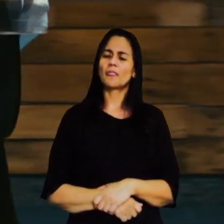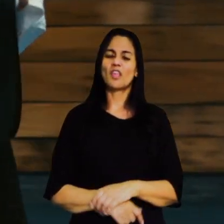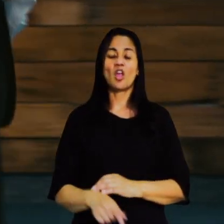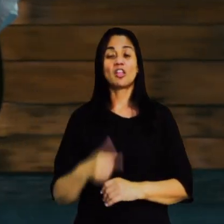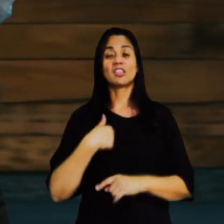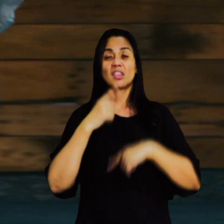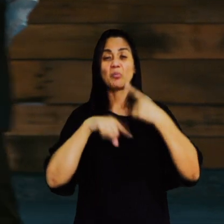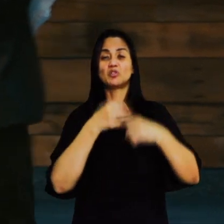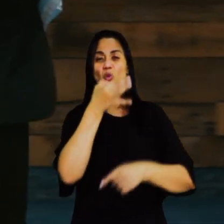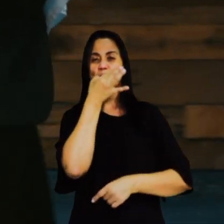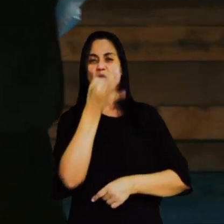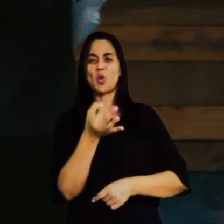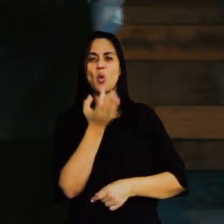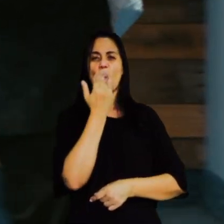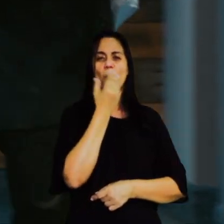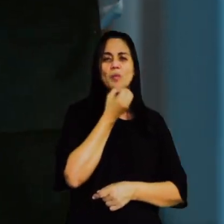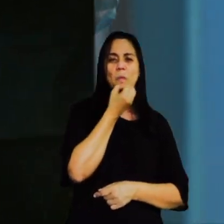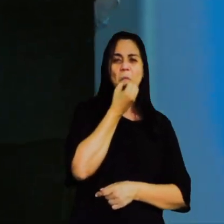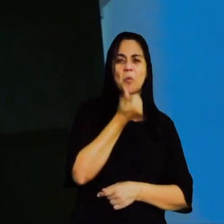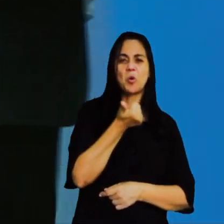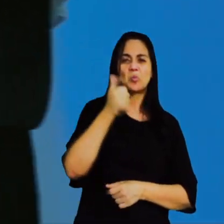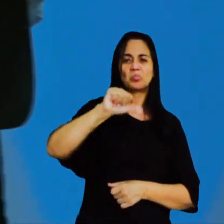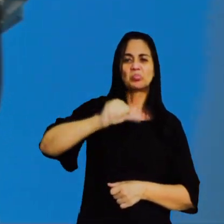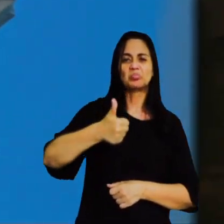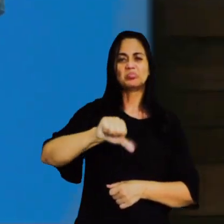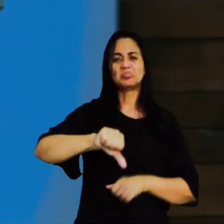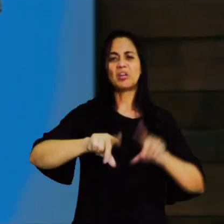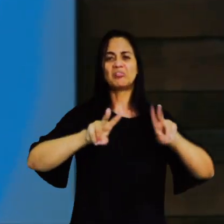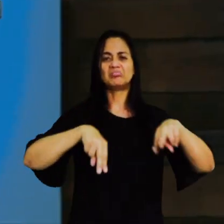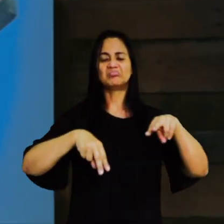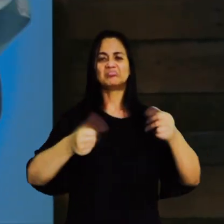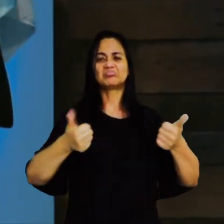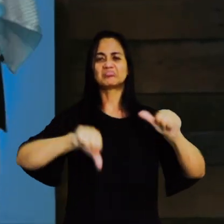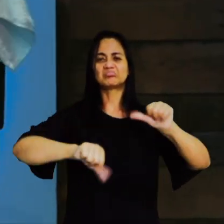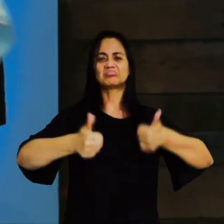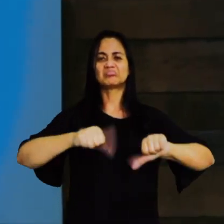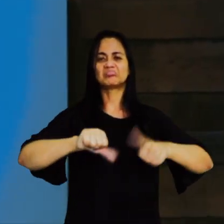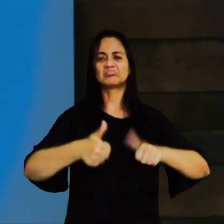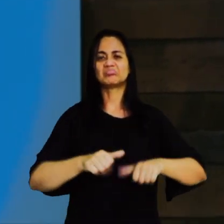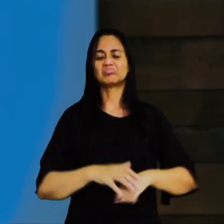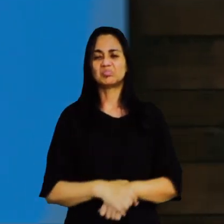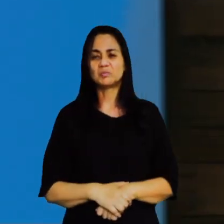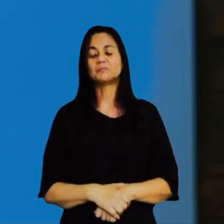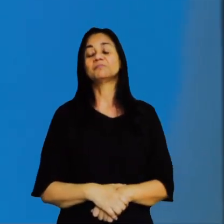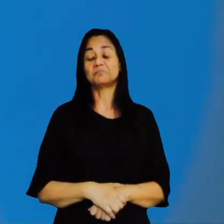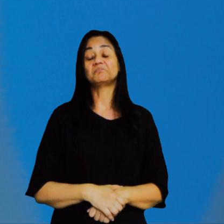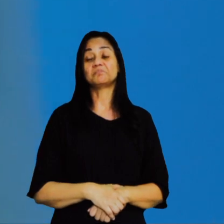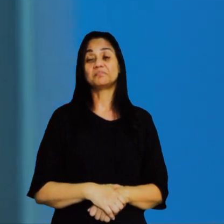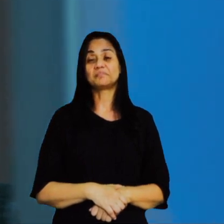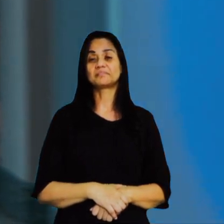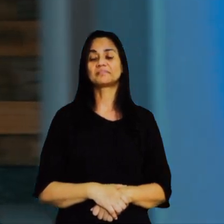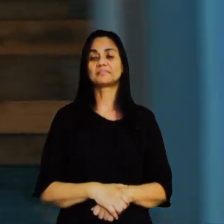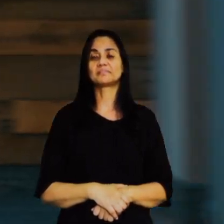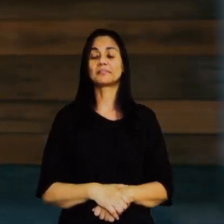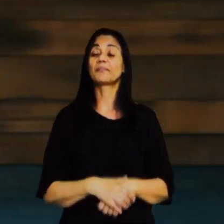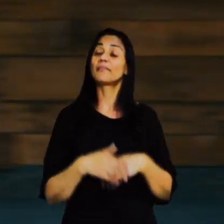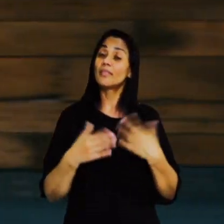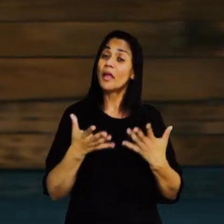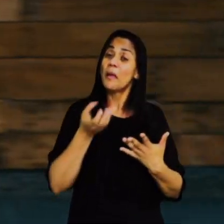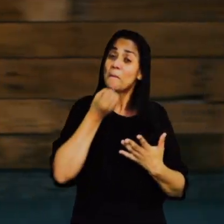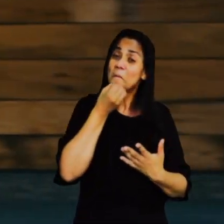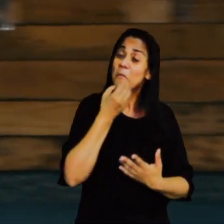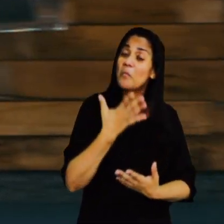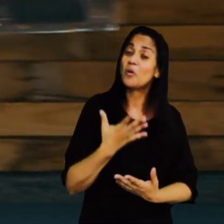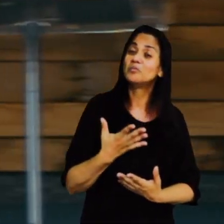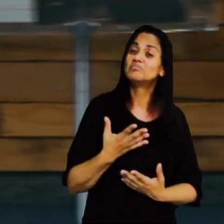Se me sustentou ou não. E é tão bom ser desse jeito, porque eu posso comer em